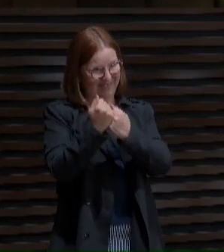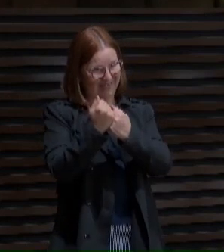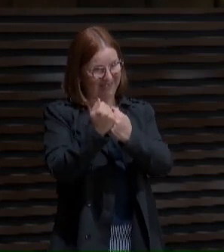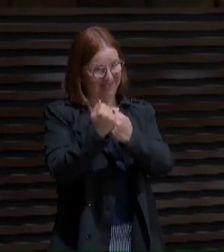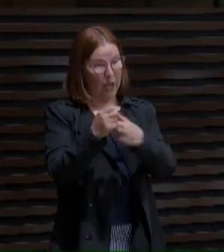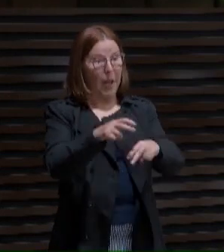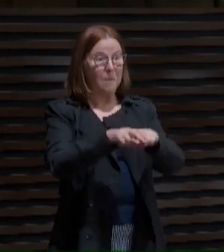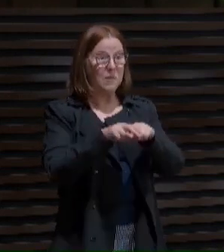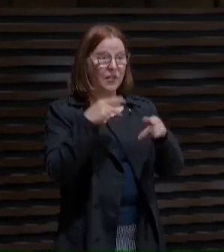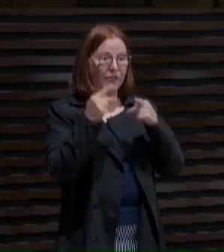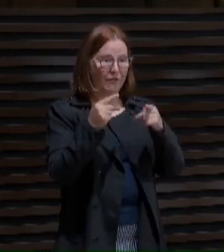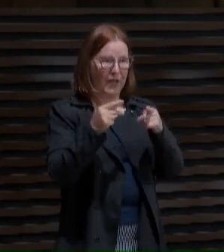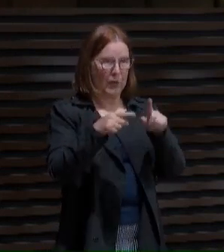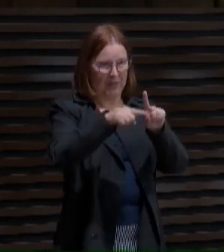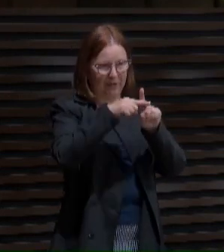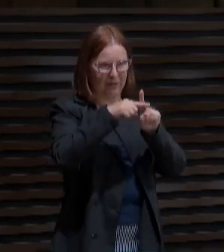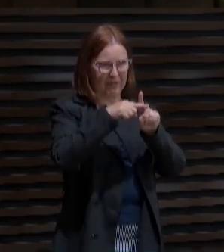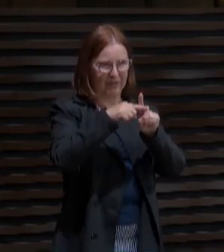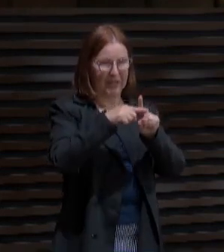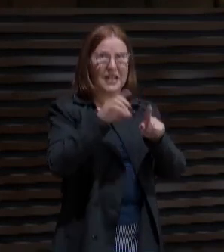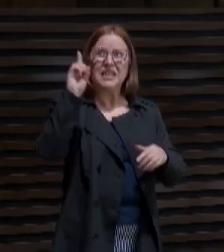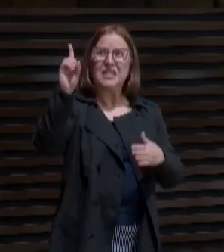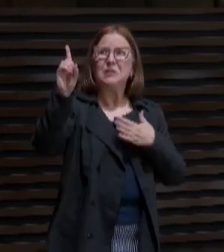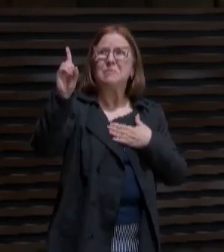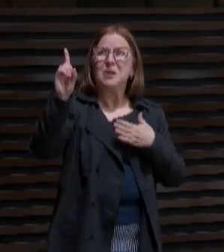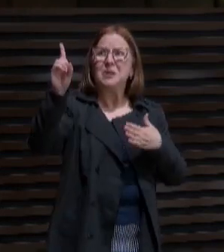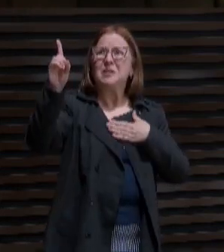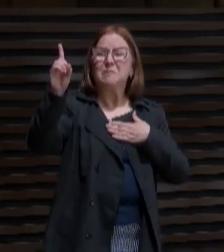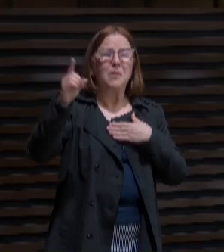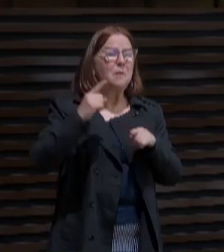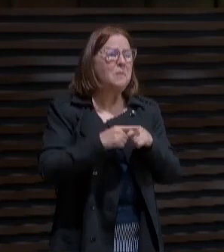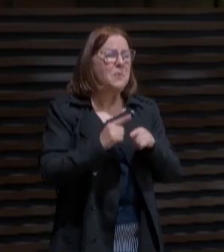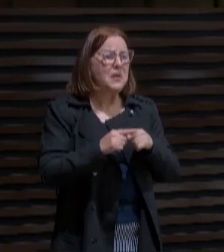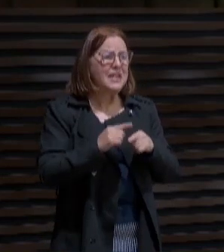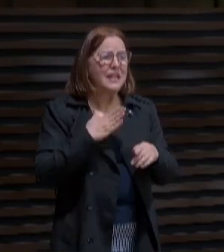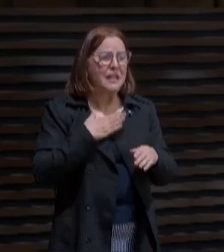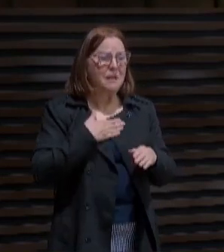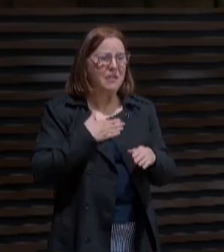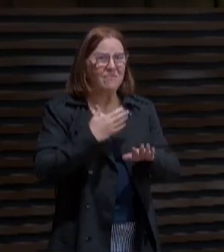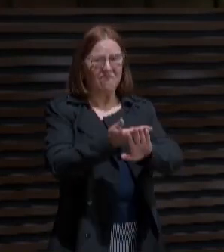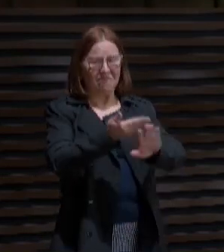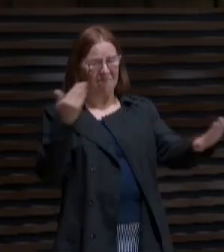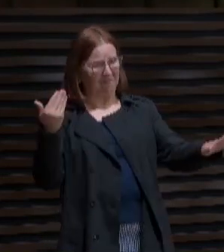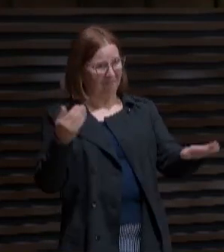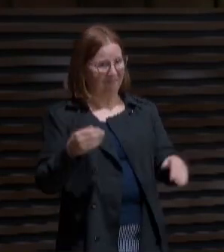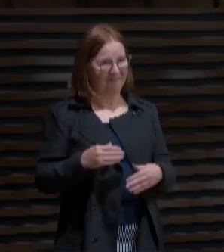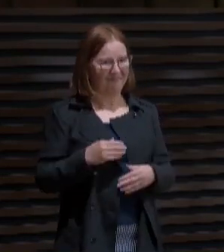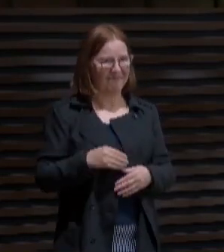desamparaste? Naquele momento ele estava recebendo toda a fúria da ira de